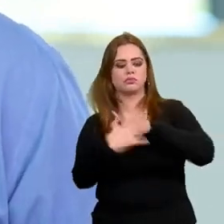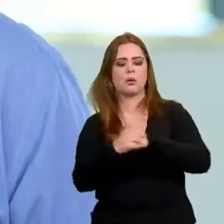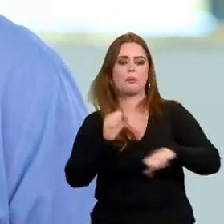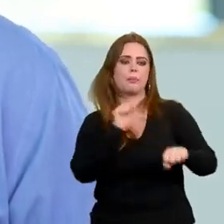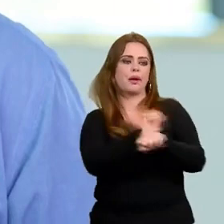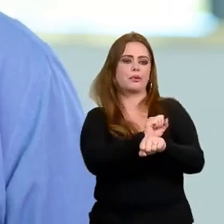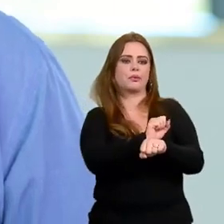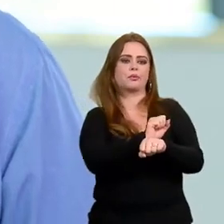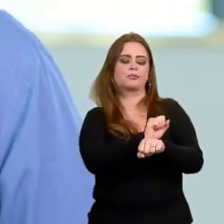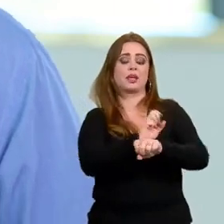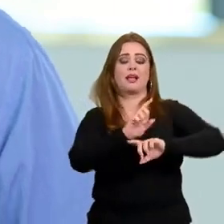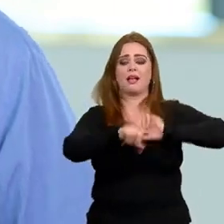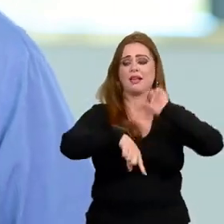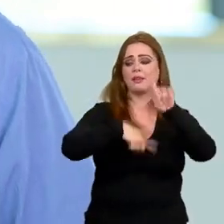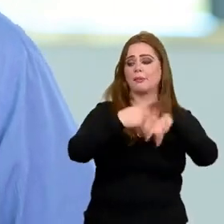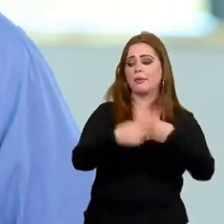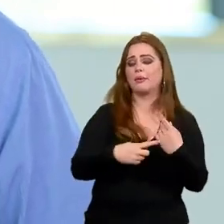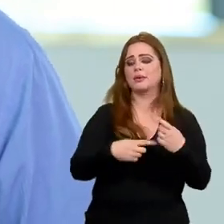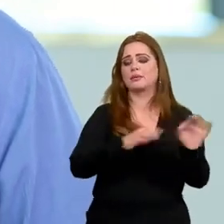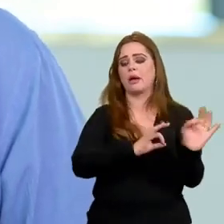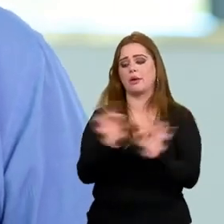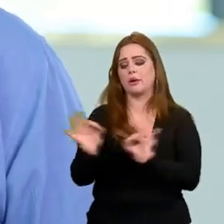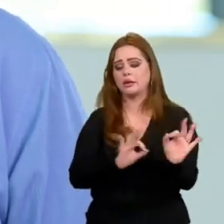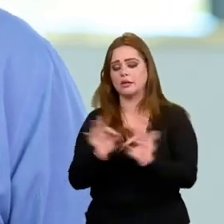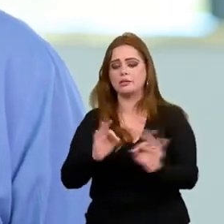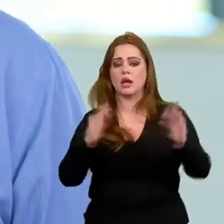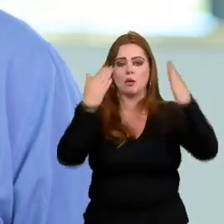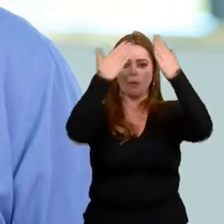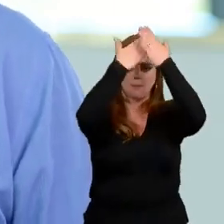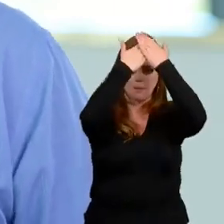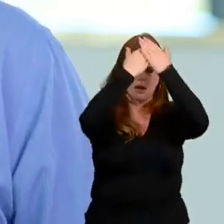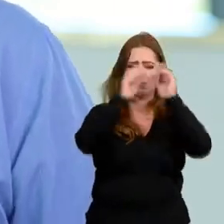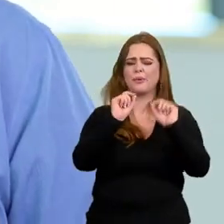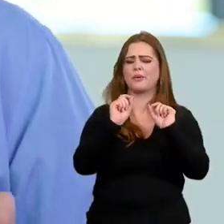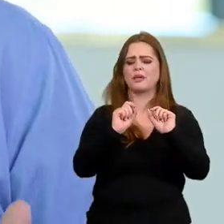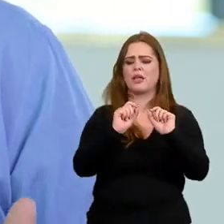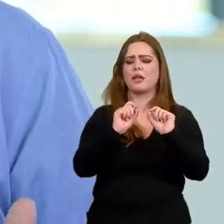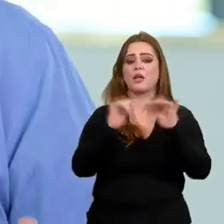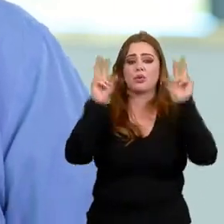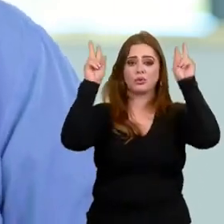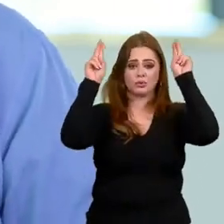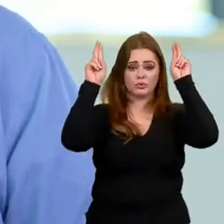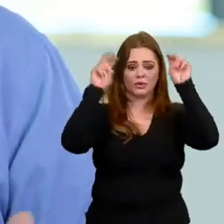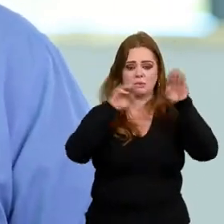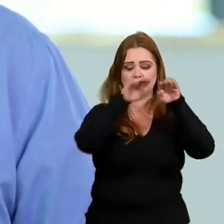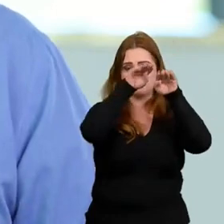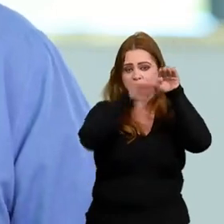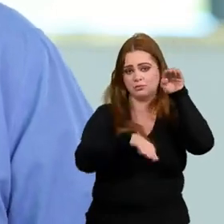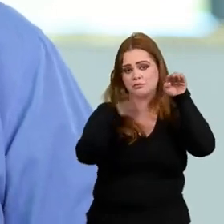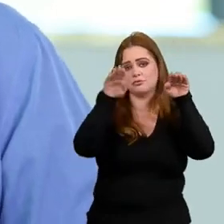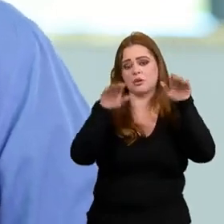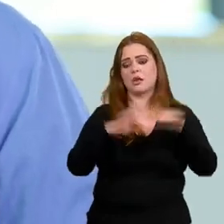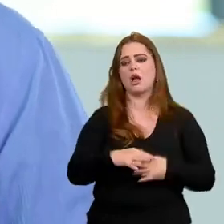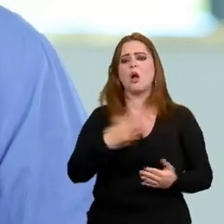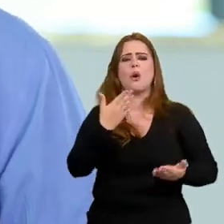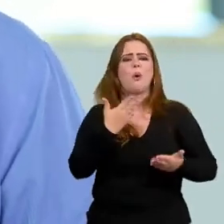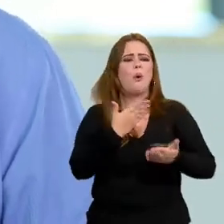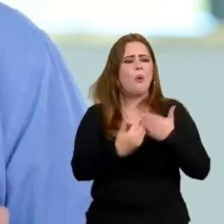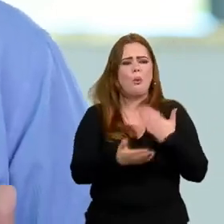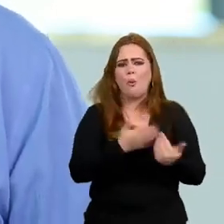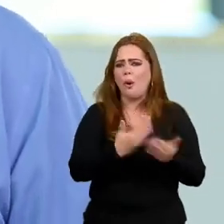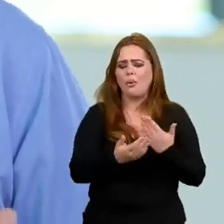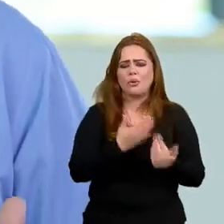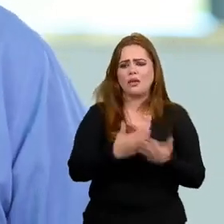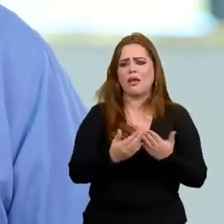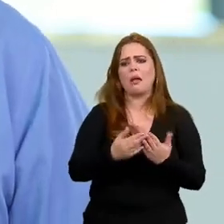o Papa da desigualdade, porque o Papa Francisco, quer queira, quer não queiramos, qualquer religião que concordar ou discordar